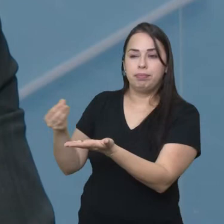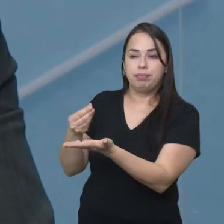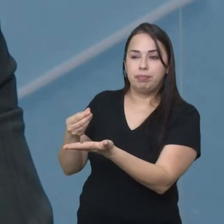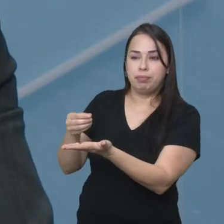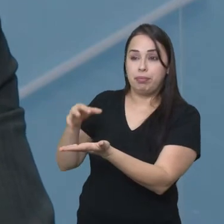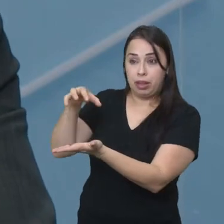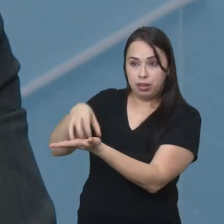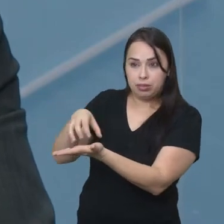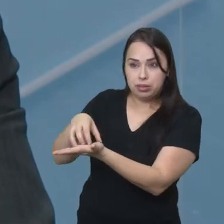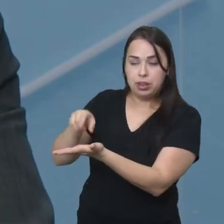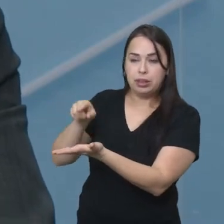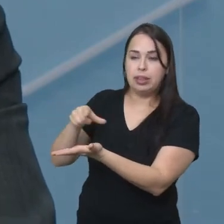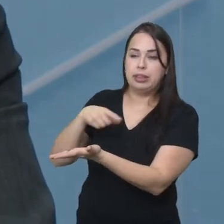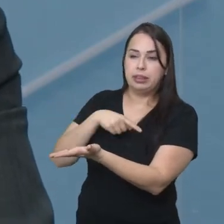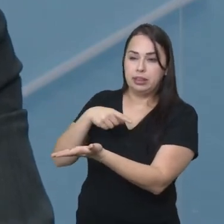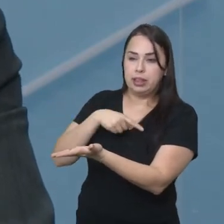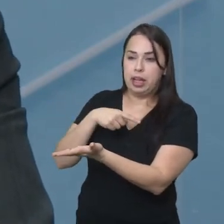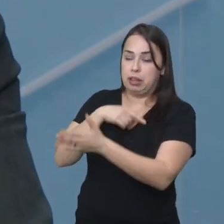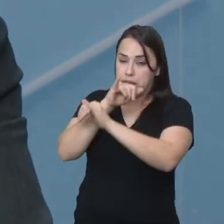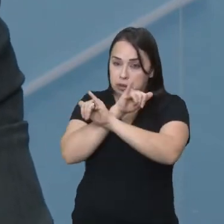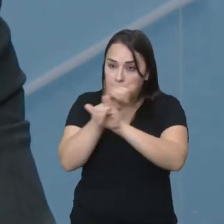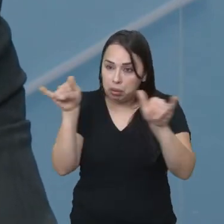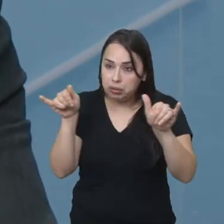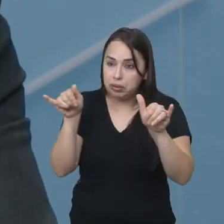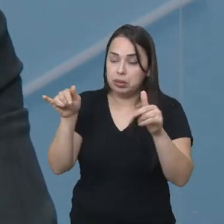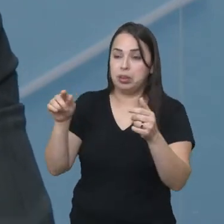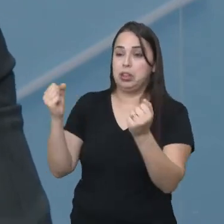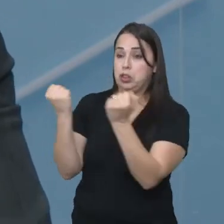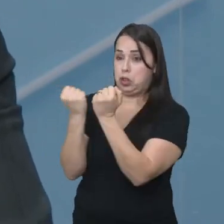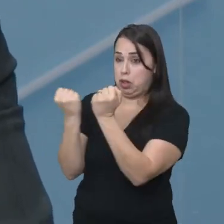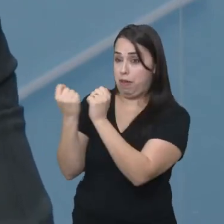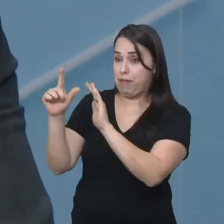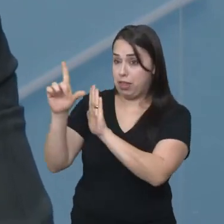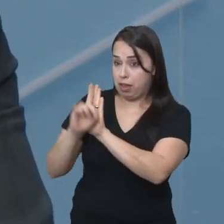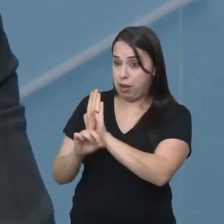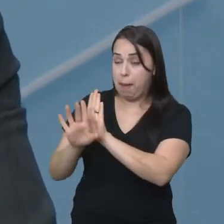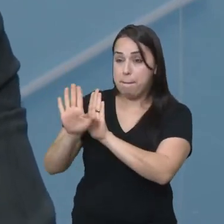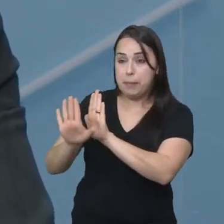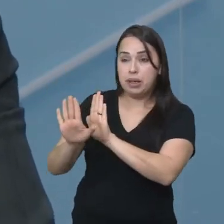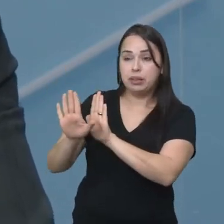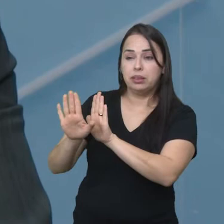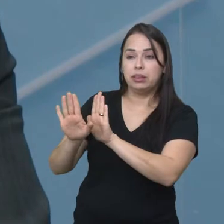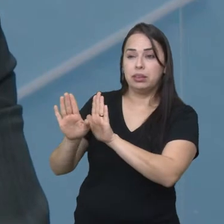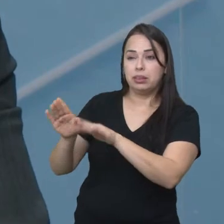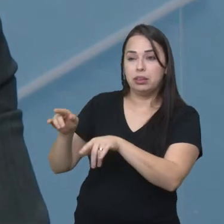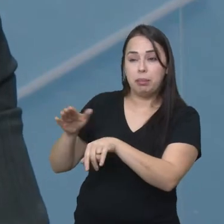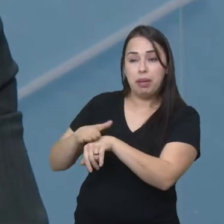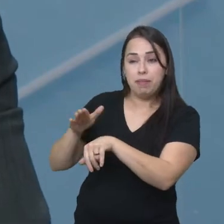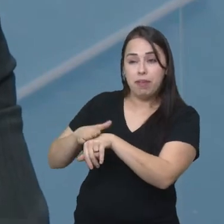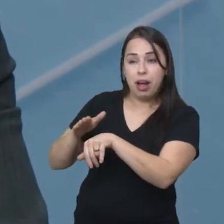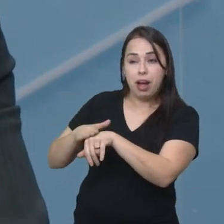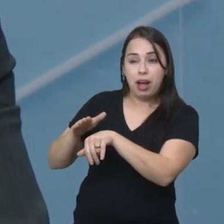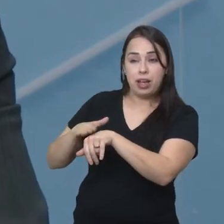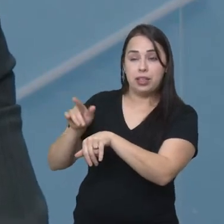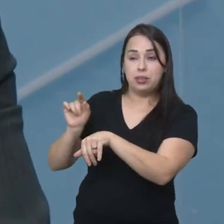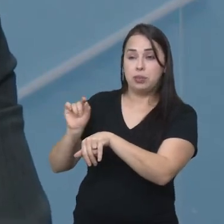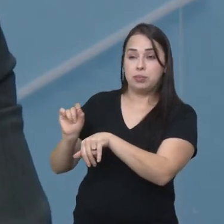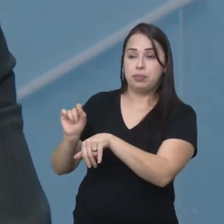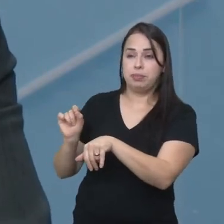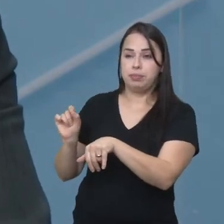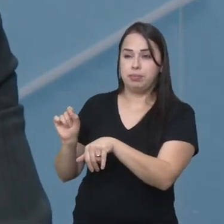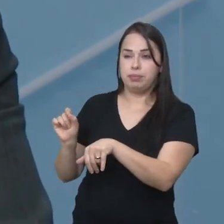o Conselho Tutelar tem essa questão da promoção, da defesa do direito, mas é um órgão também que faz com que o